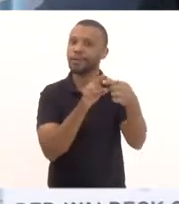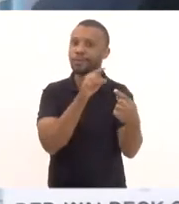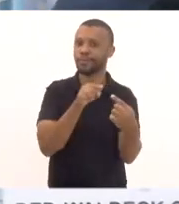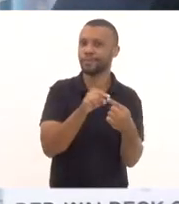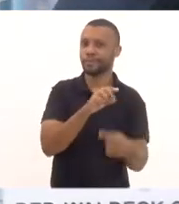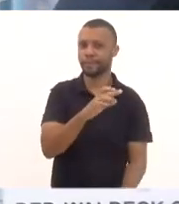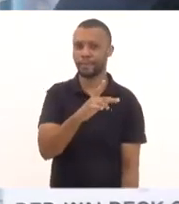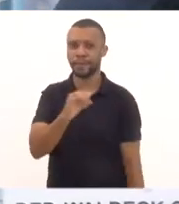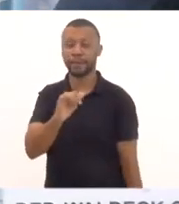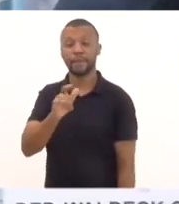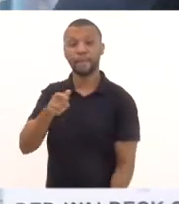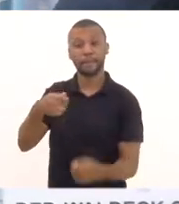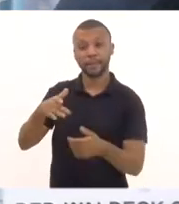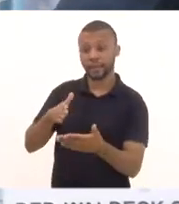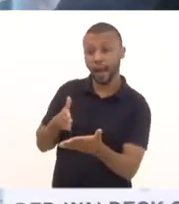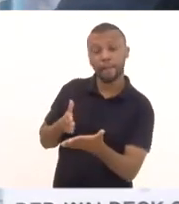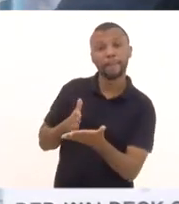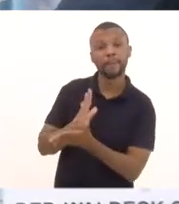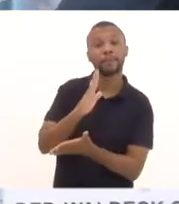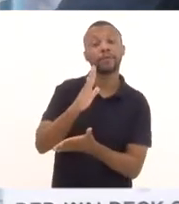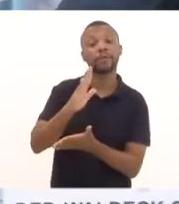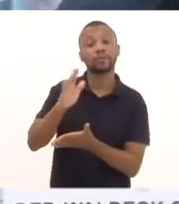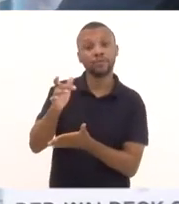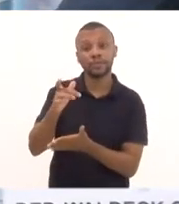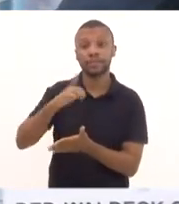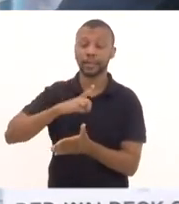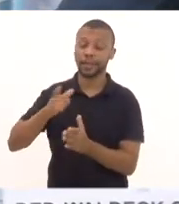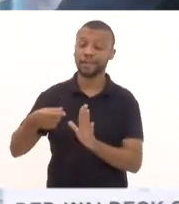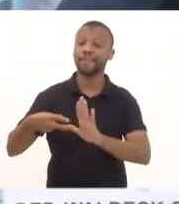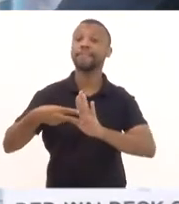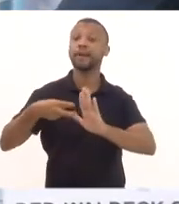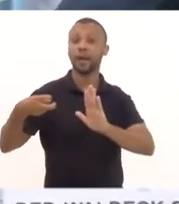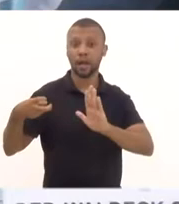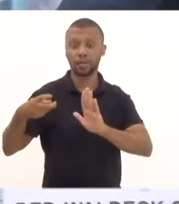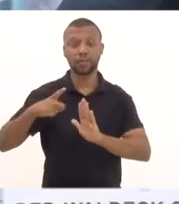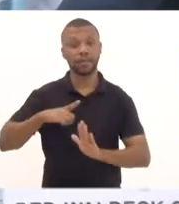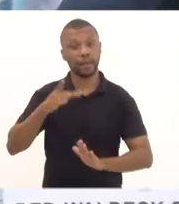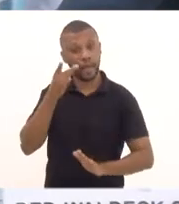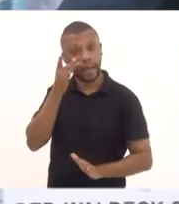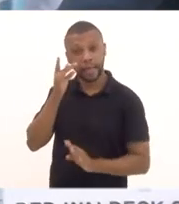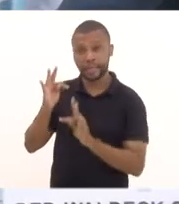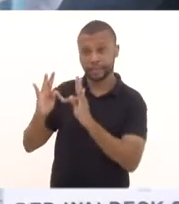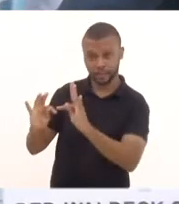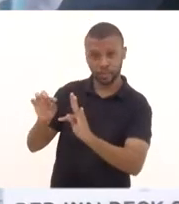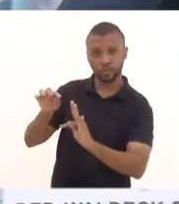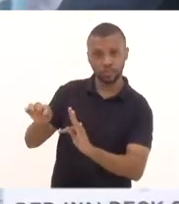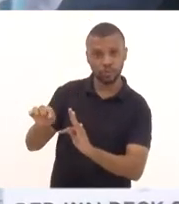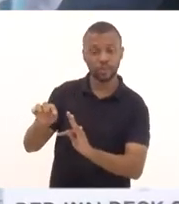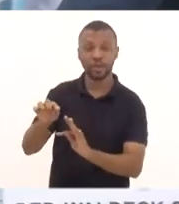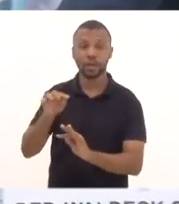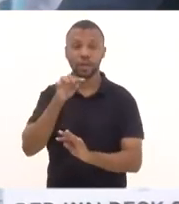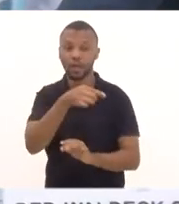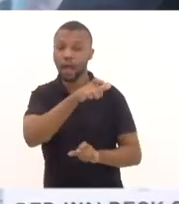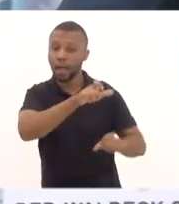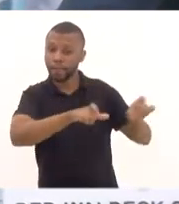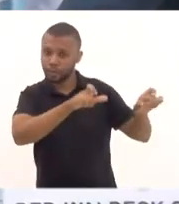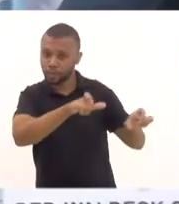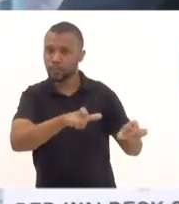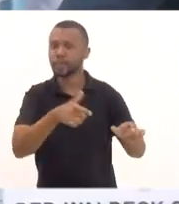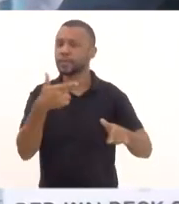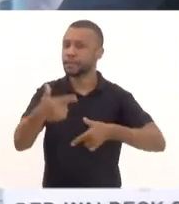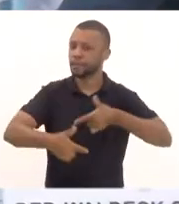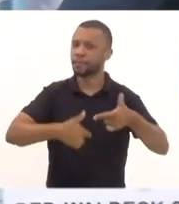trabalho prevê a aprovação de requerimentos diversos oitiva de testemunha responsável da empresa prestadora de serviços de autoridades públicas